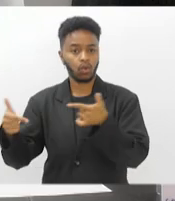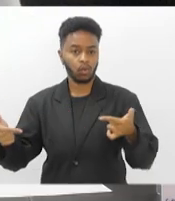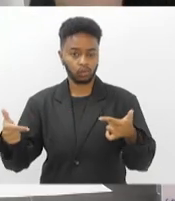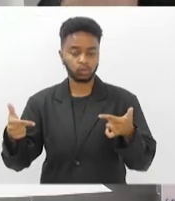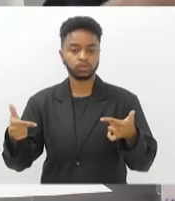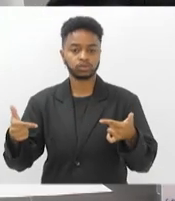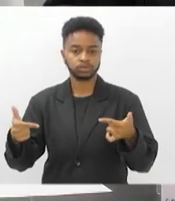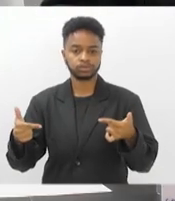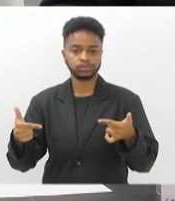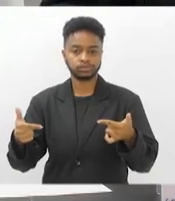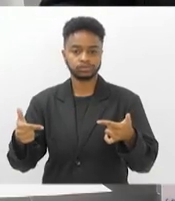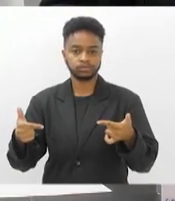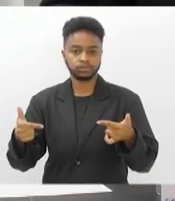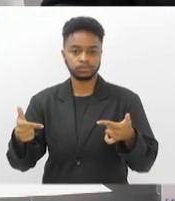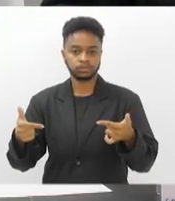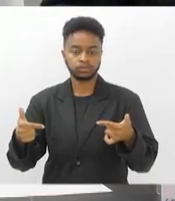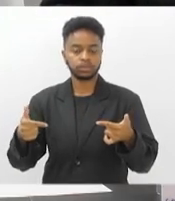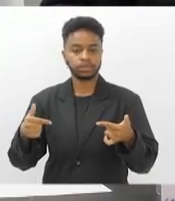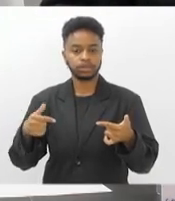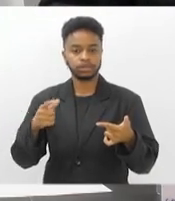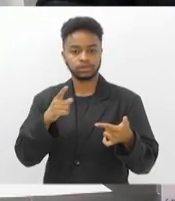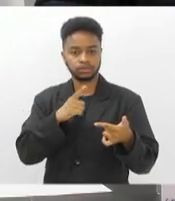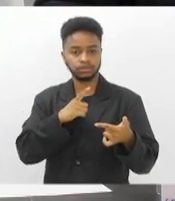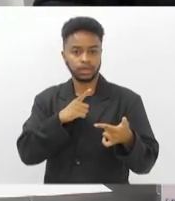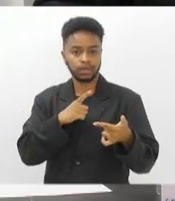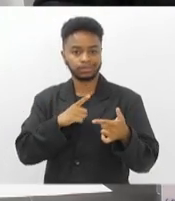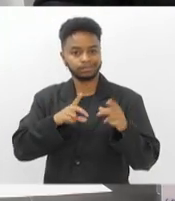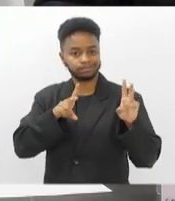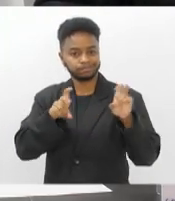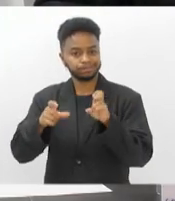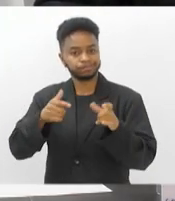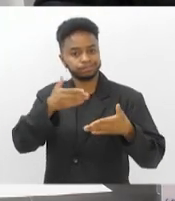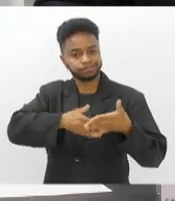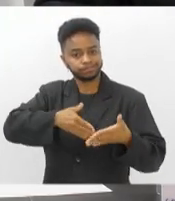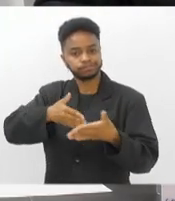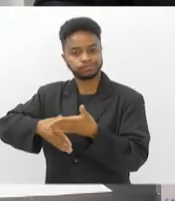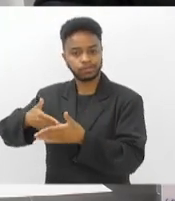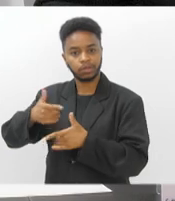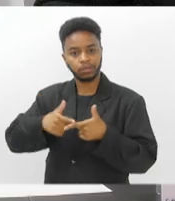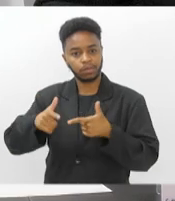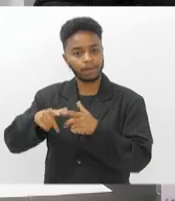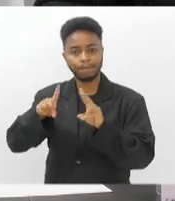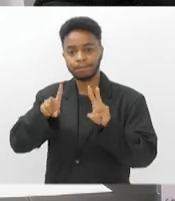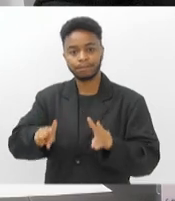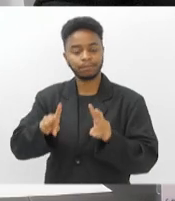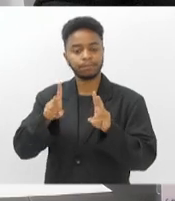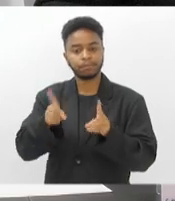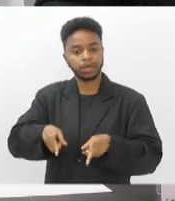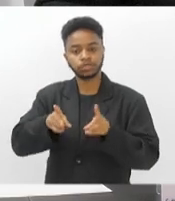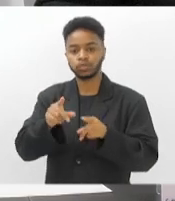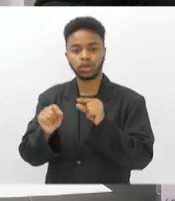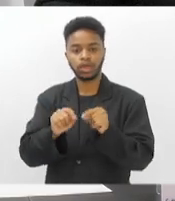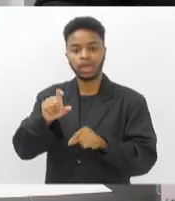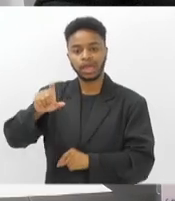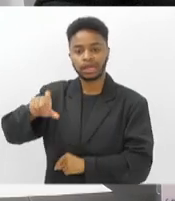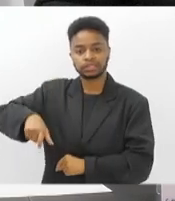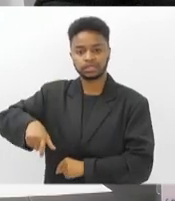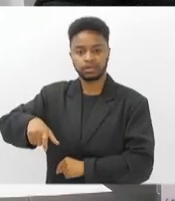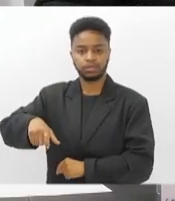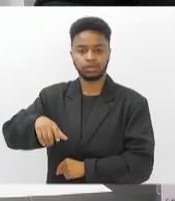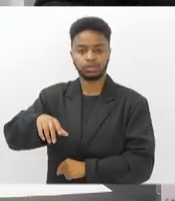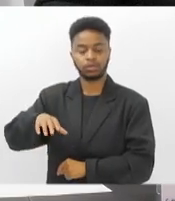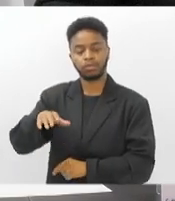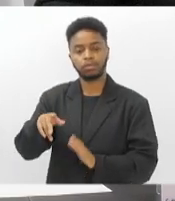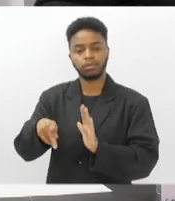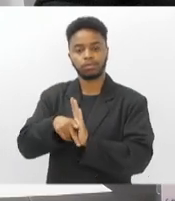que hoje passam pela pela condição que ela viveu que está vivendo que é o cancelamento unilateral do seu plano de saúde obrigado